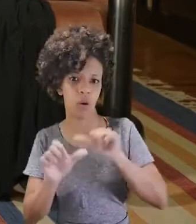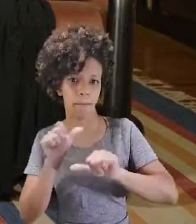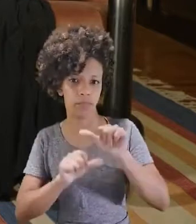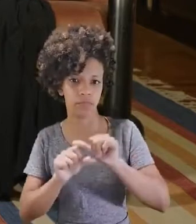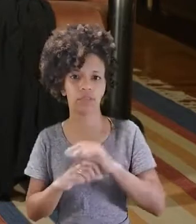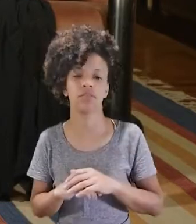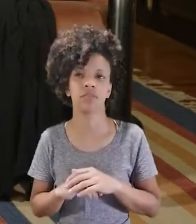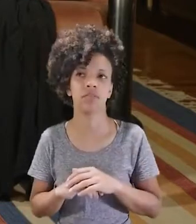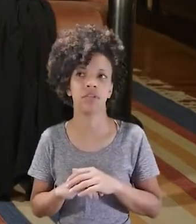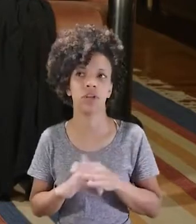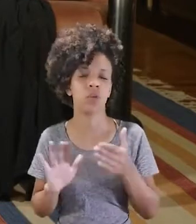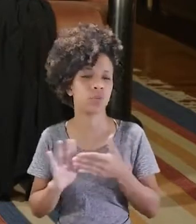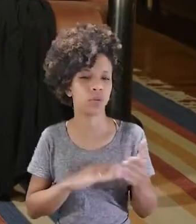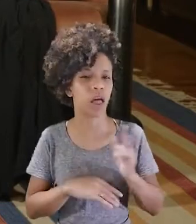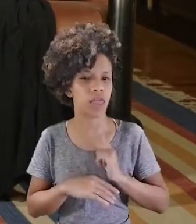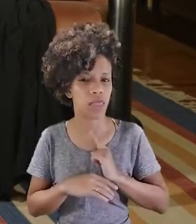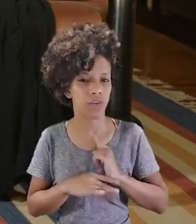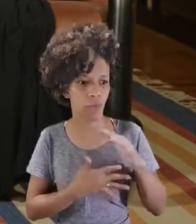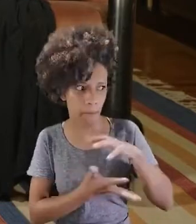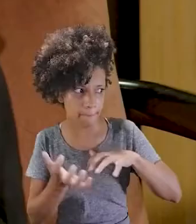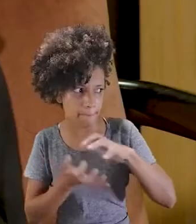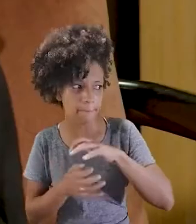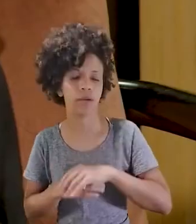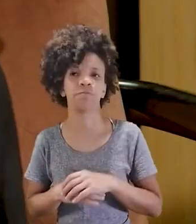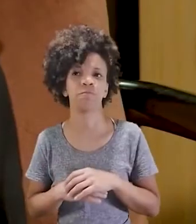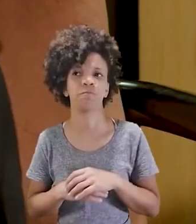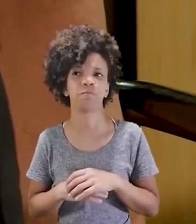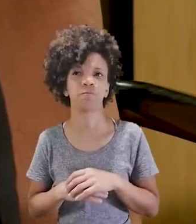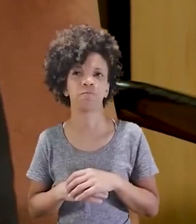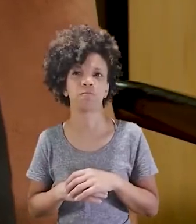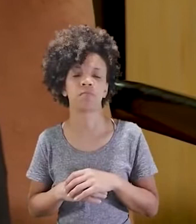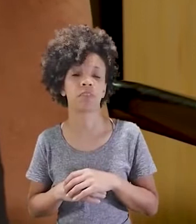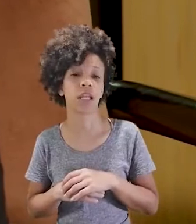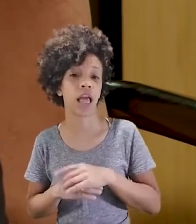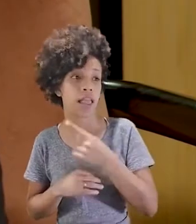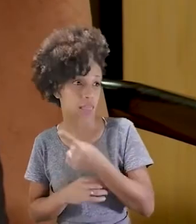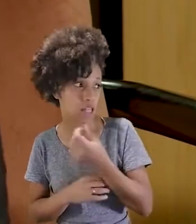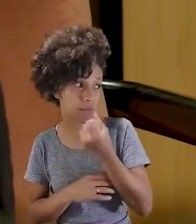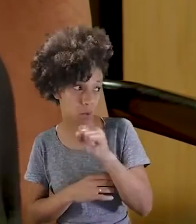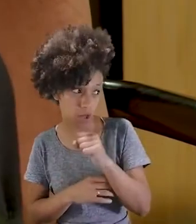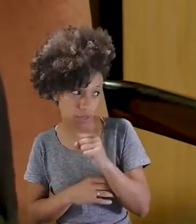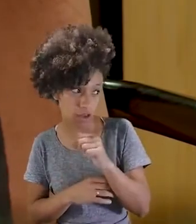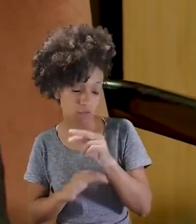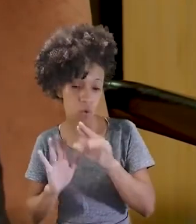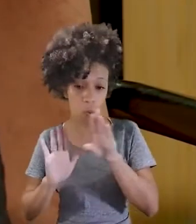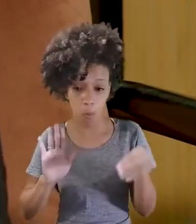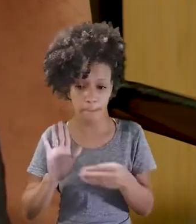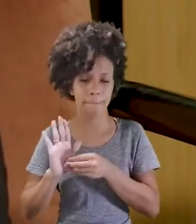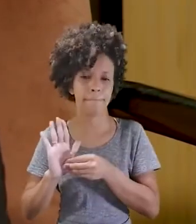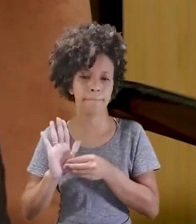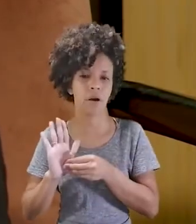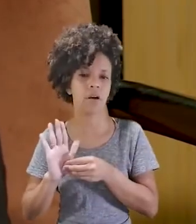mudança que foi na época teve uma rede um grande é o é o 18º artigo